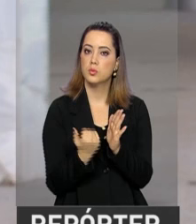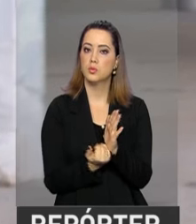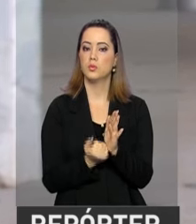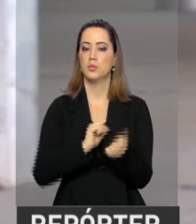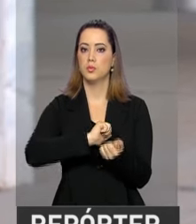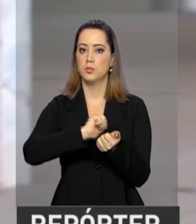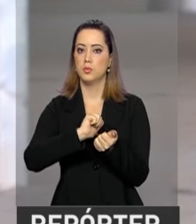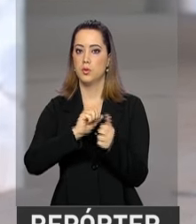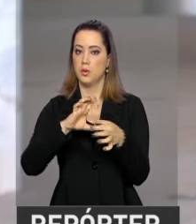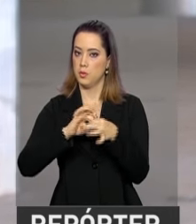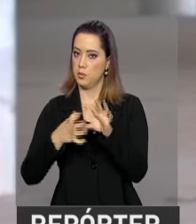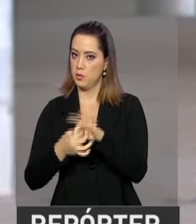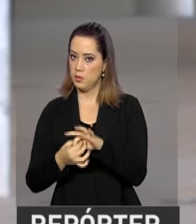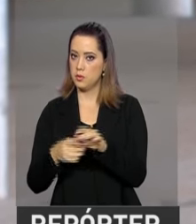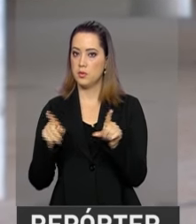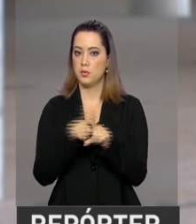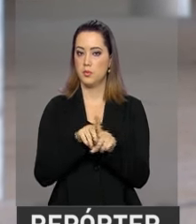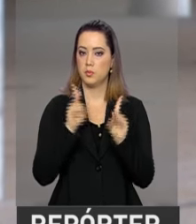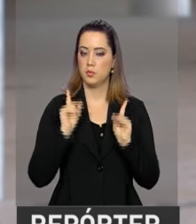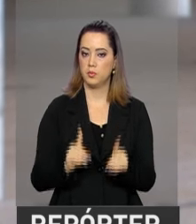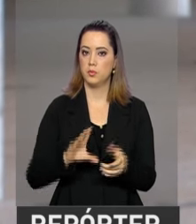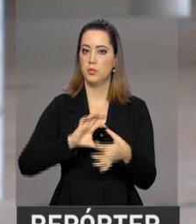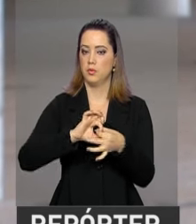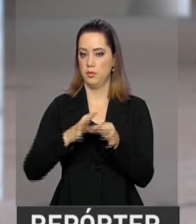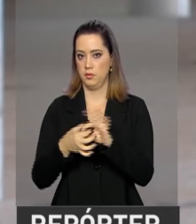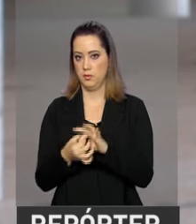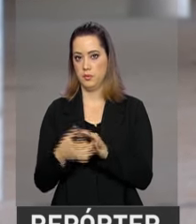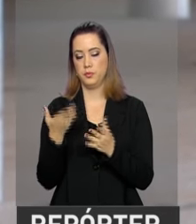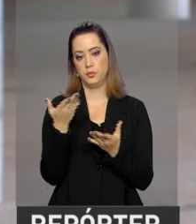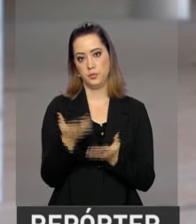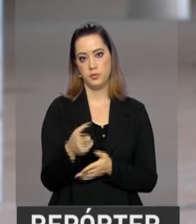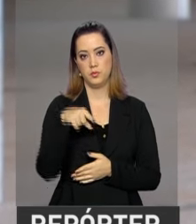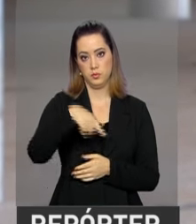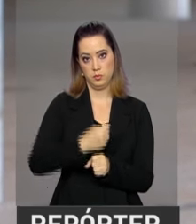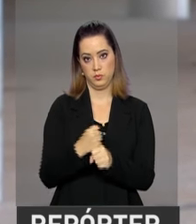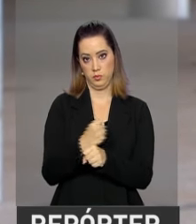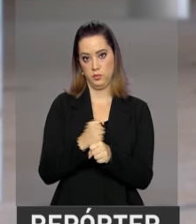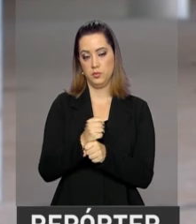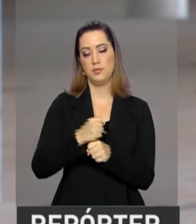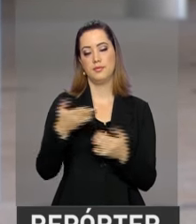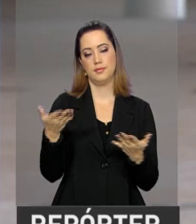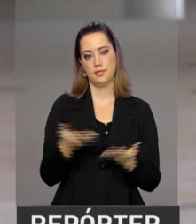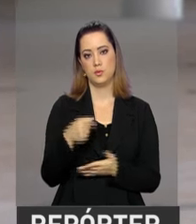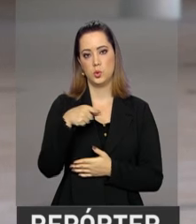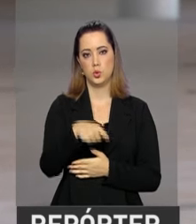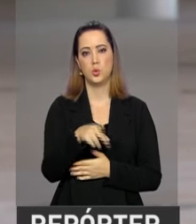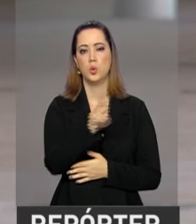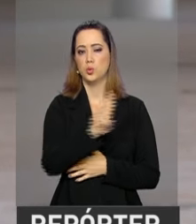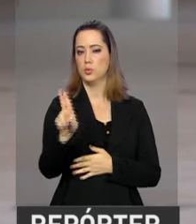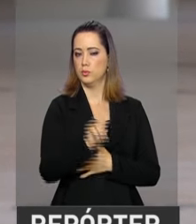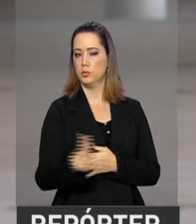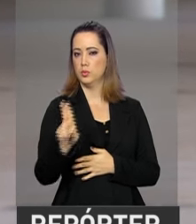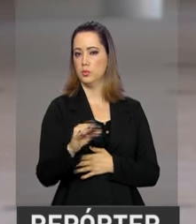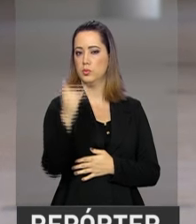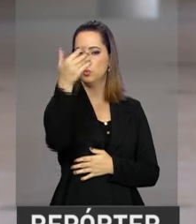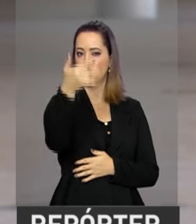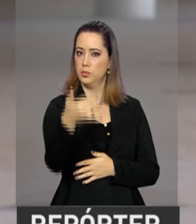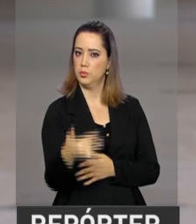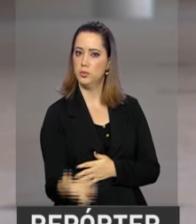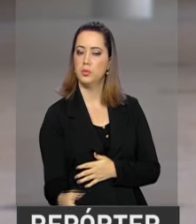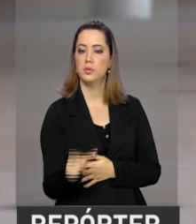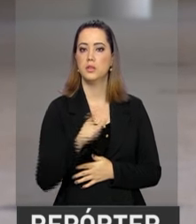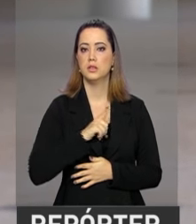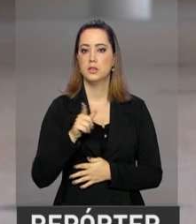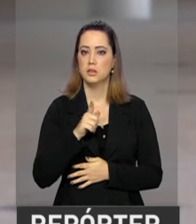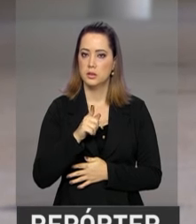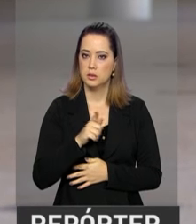contemplados pelo programa Bolsa Atleta no exercício de 2016. A relação com os nomes dos esportistas selecionados para